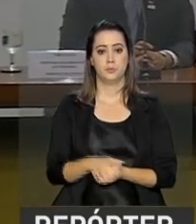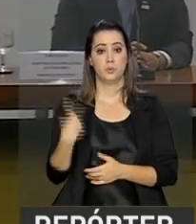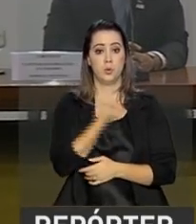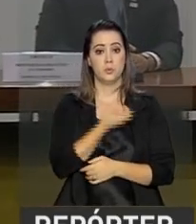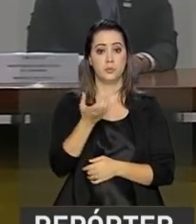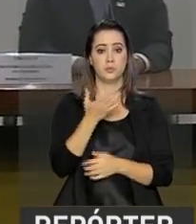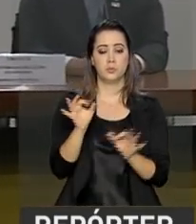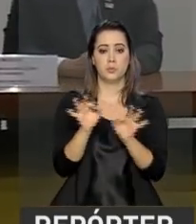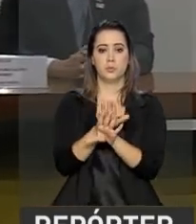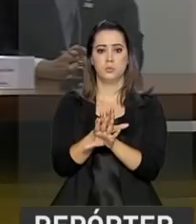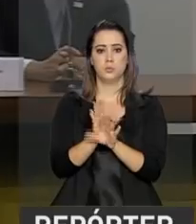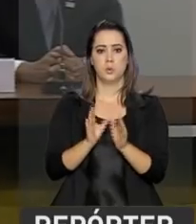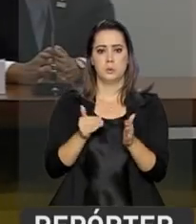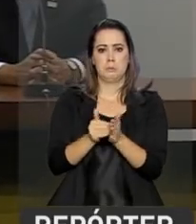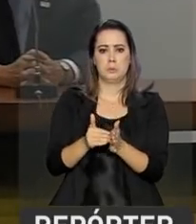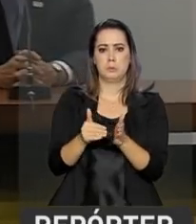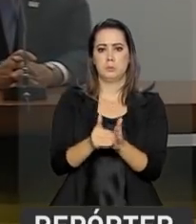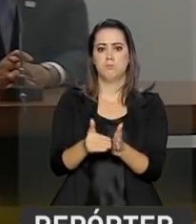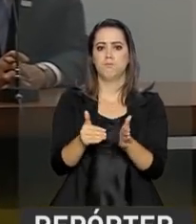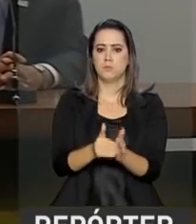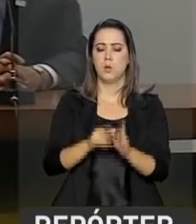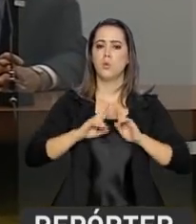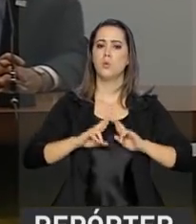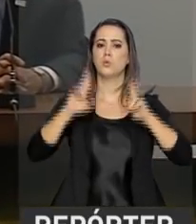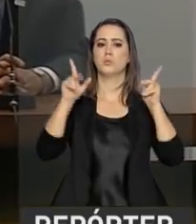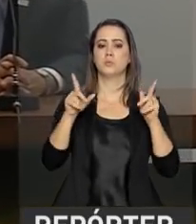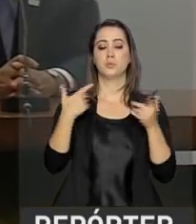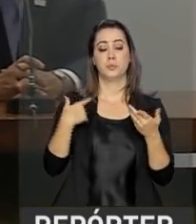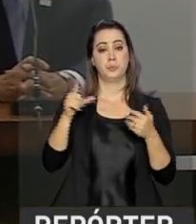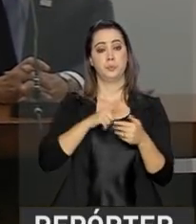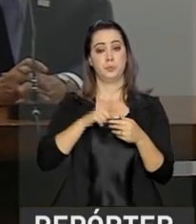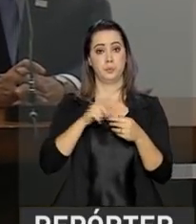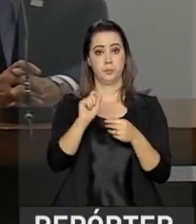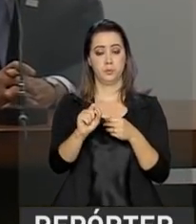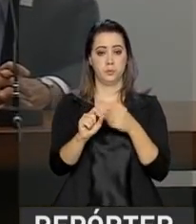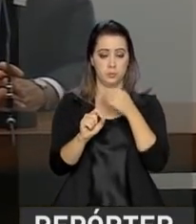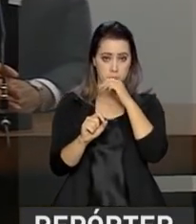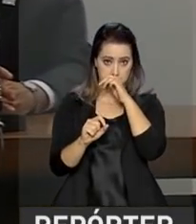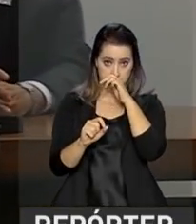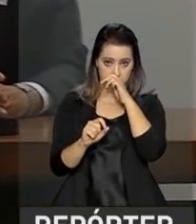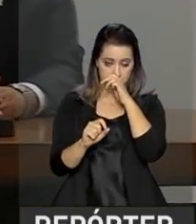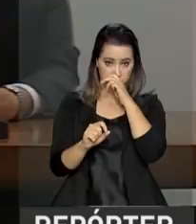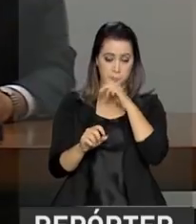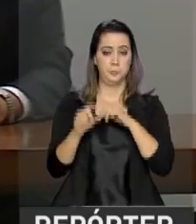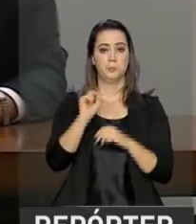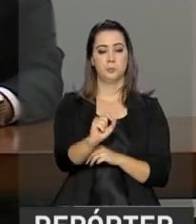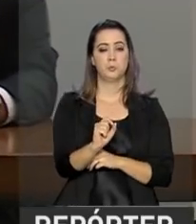eliminar as travas, os obstáculos de diferentes natureza que havia e alguns ainda